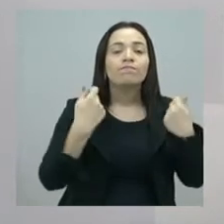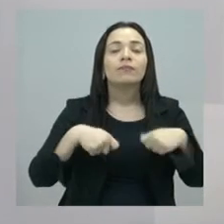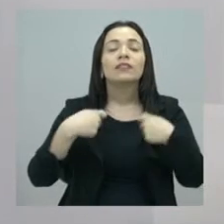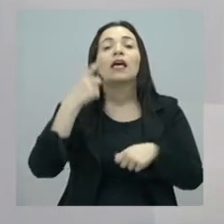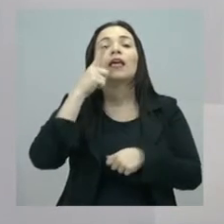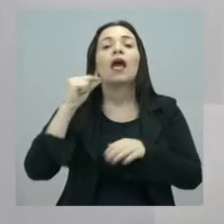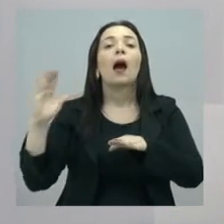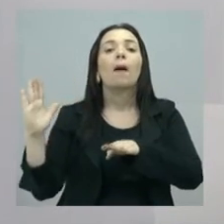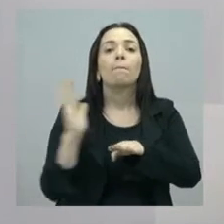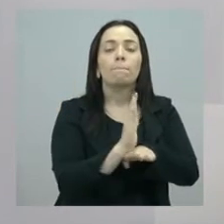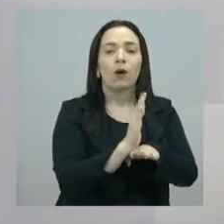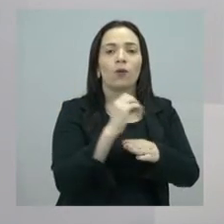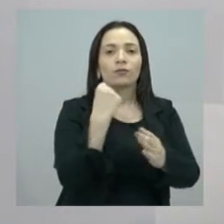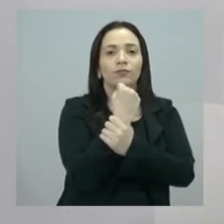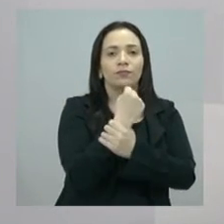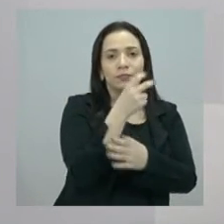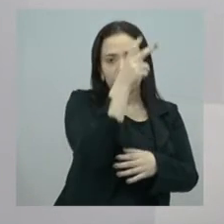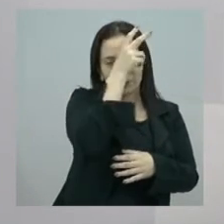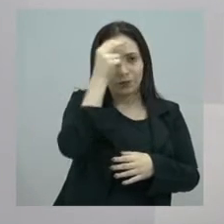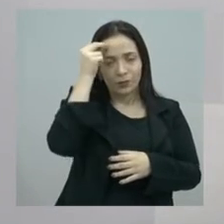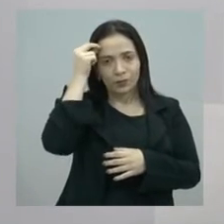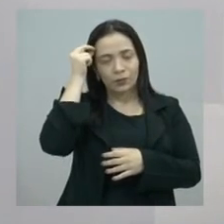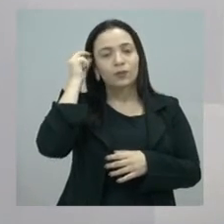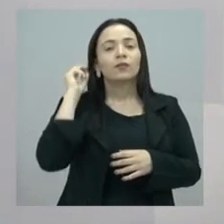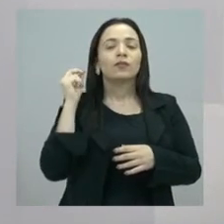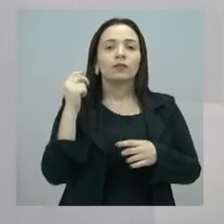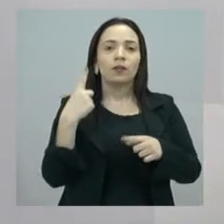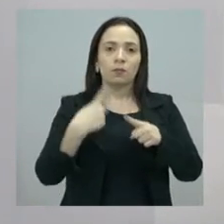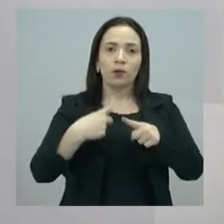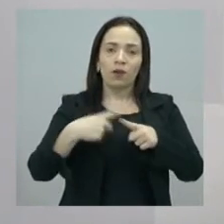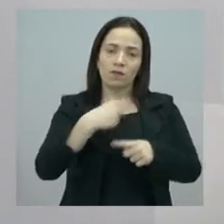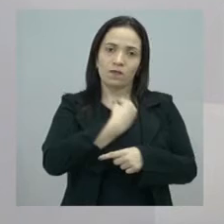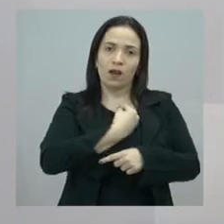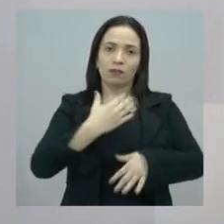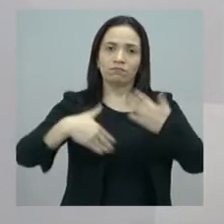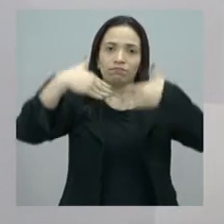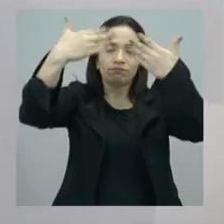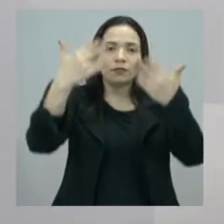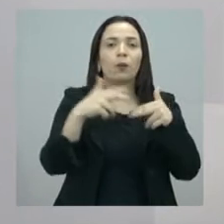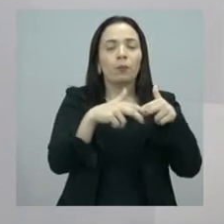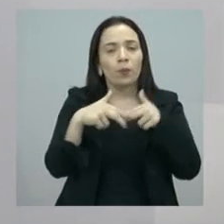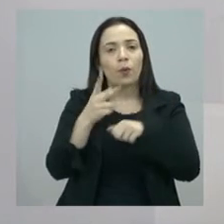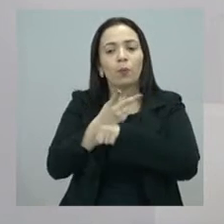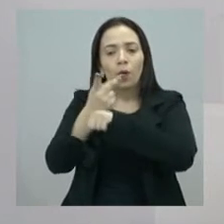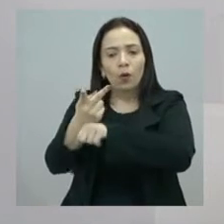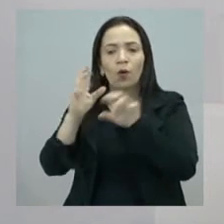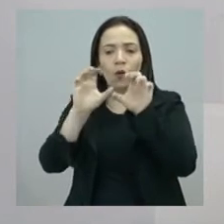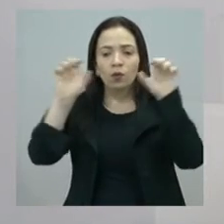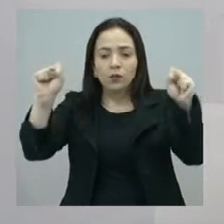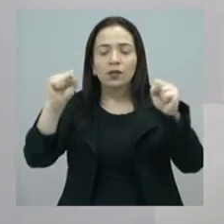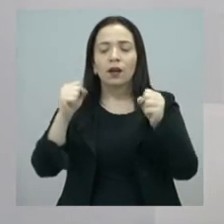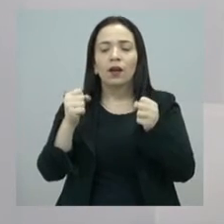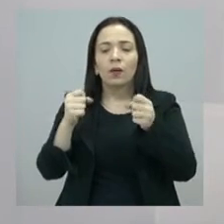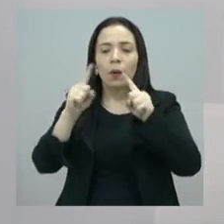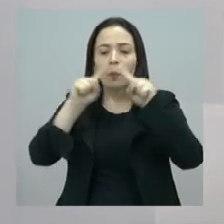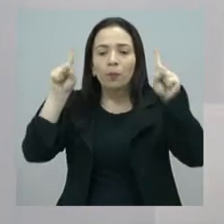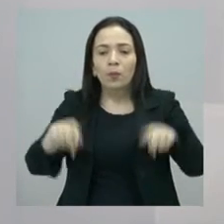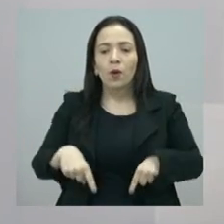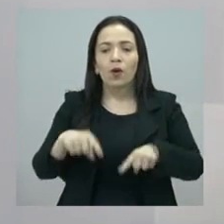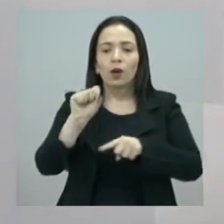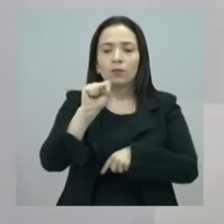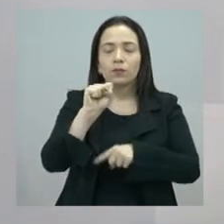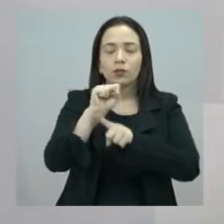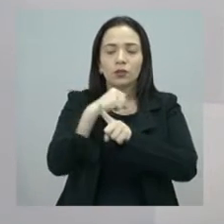apoio e do aporte do Estado para ter uma dignidade, ela busca os programas sociais. E esses